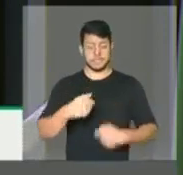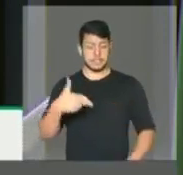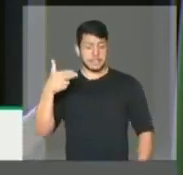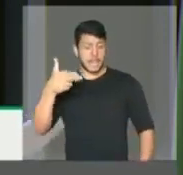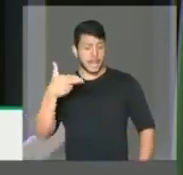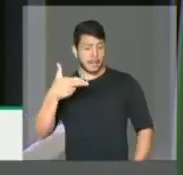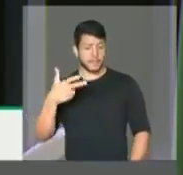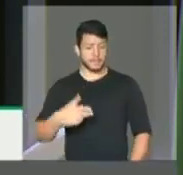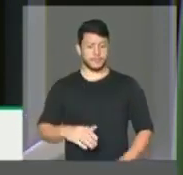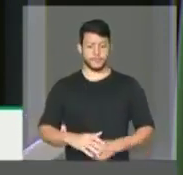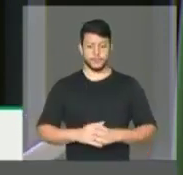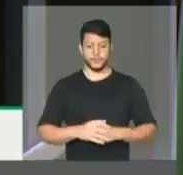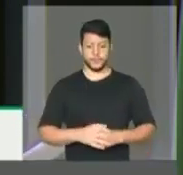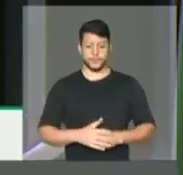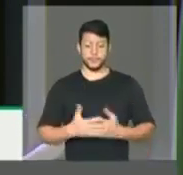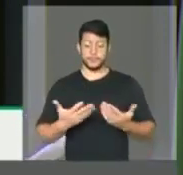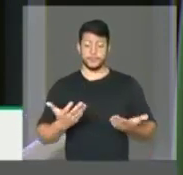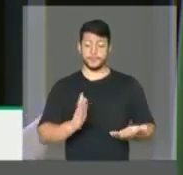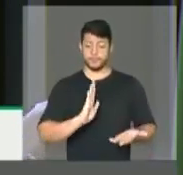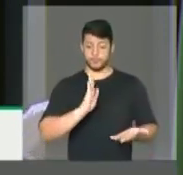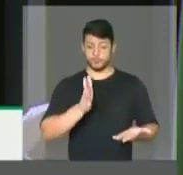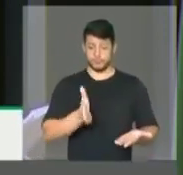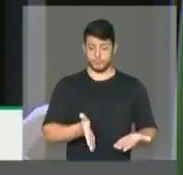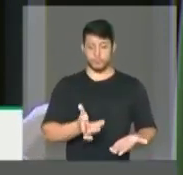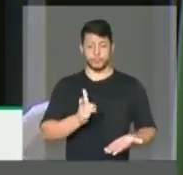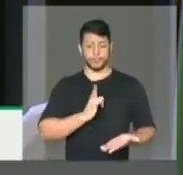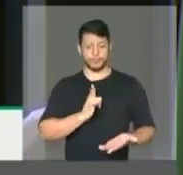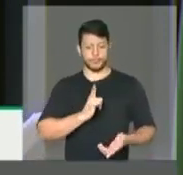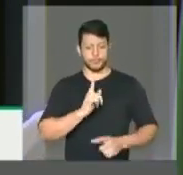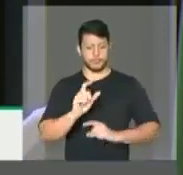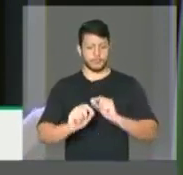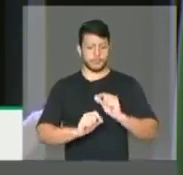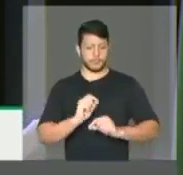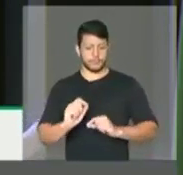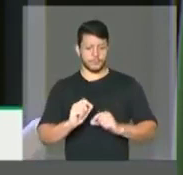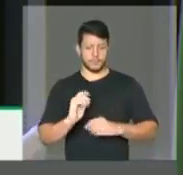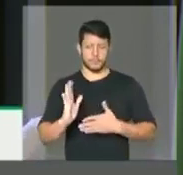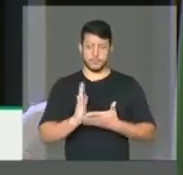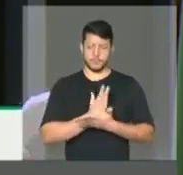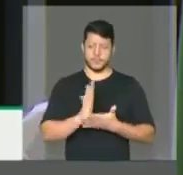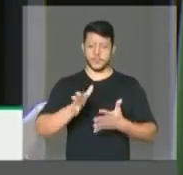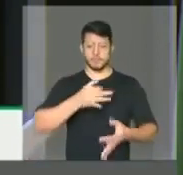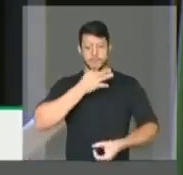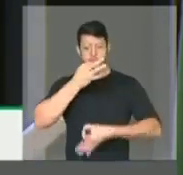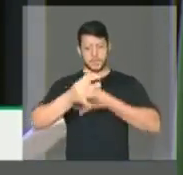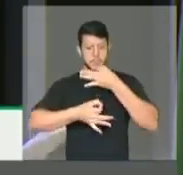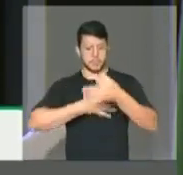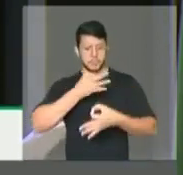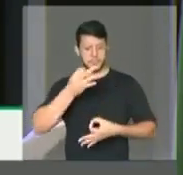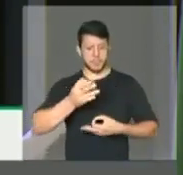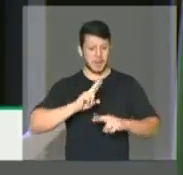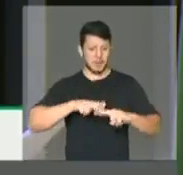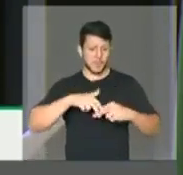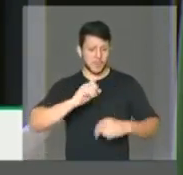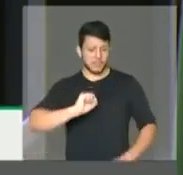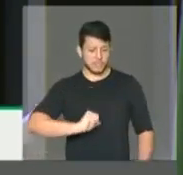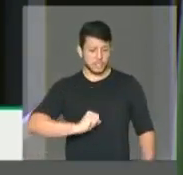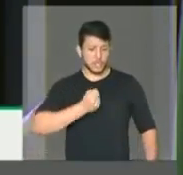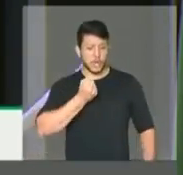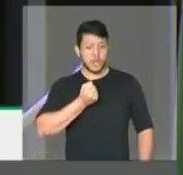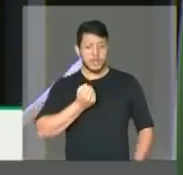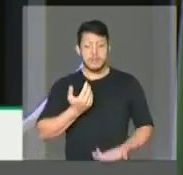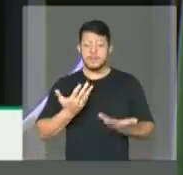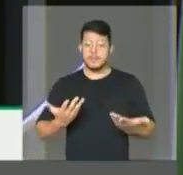Alimentando-se do ódio que vulgariza argumentos e fragiliza o nível do conteúdo da